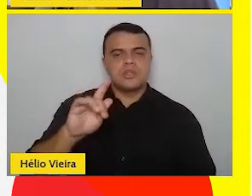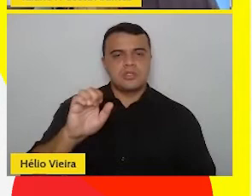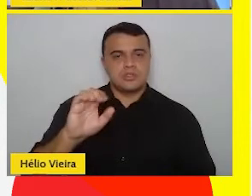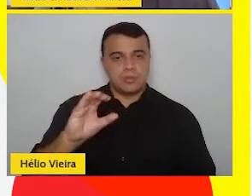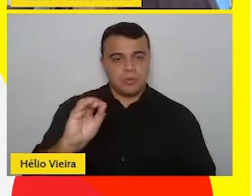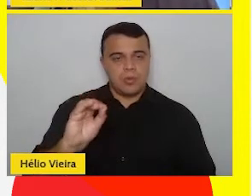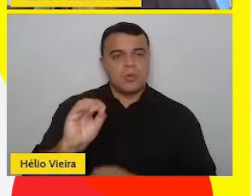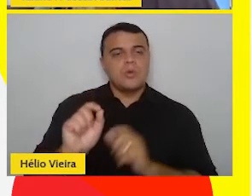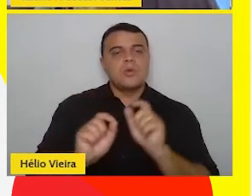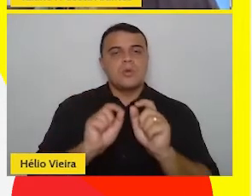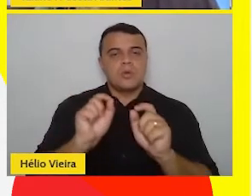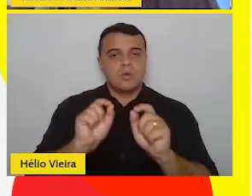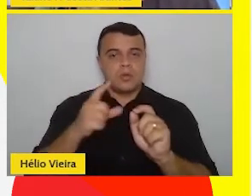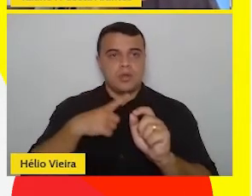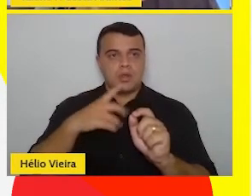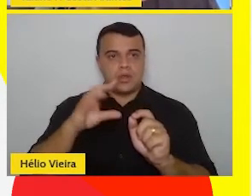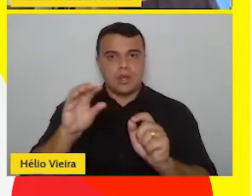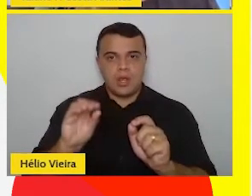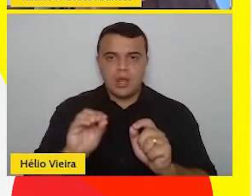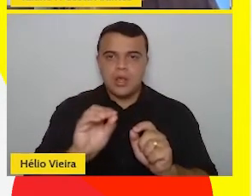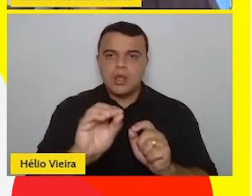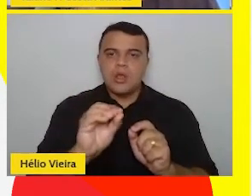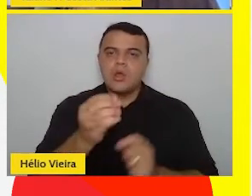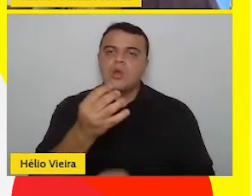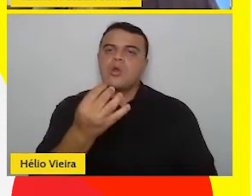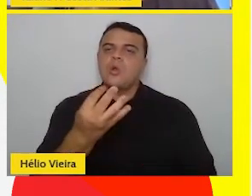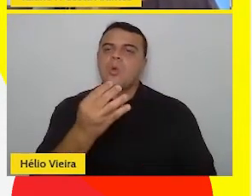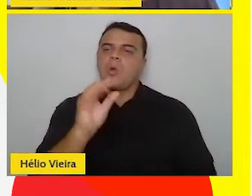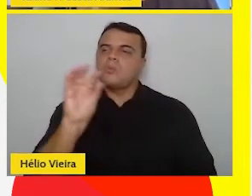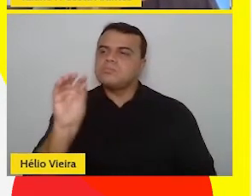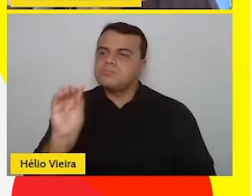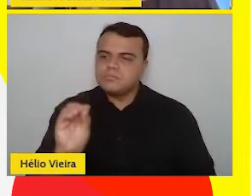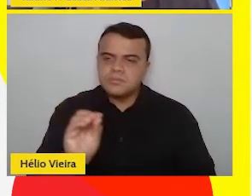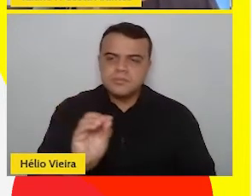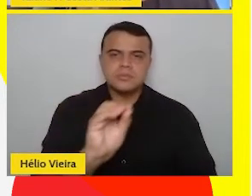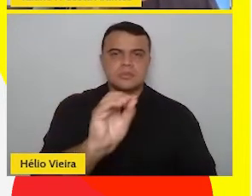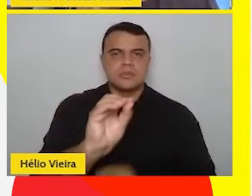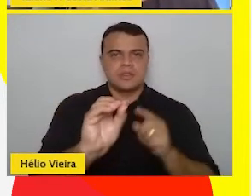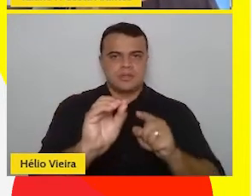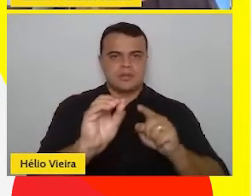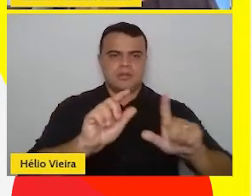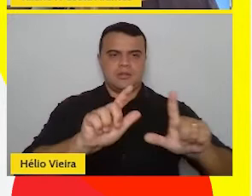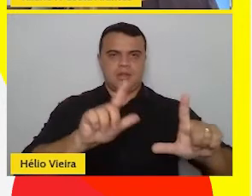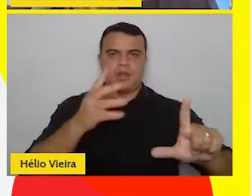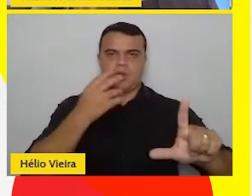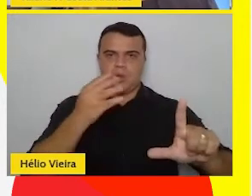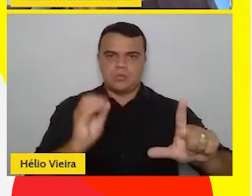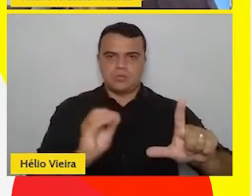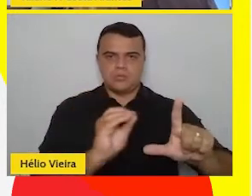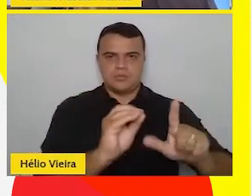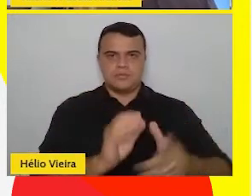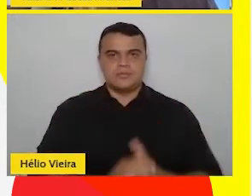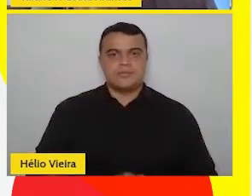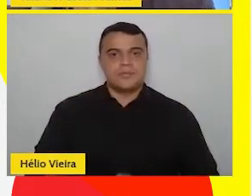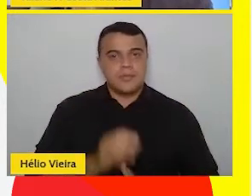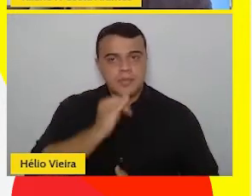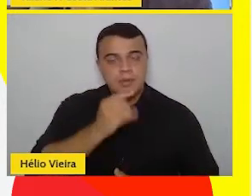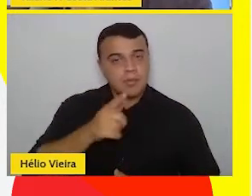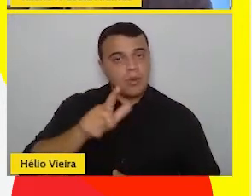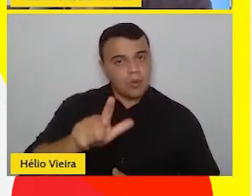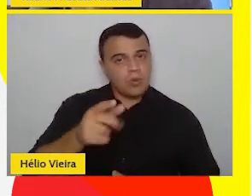é colocar a cor direto na tela. Aqui é mais uma